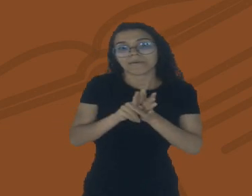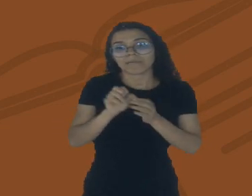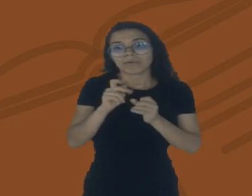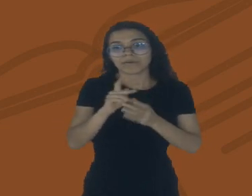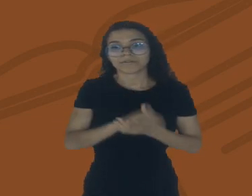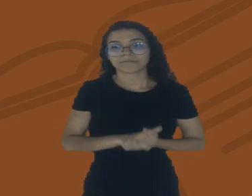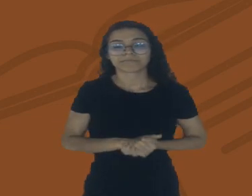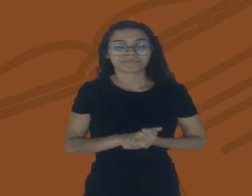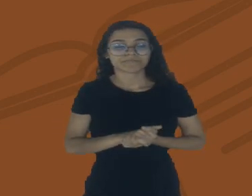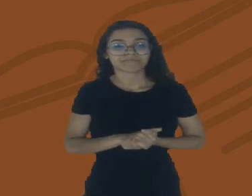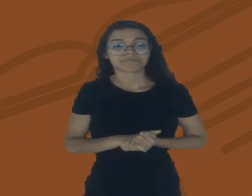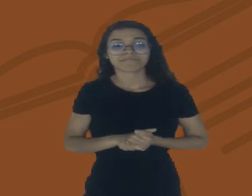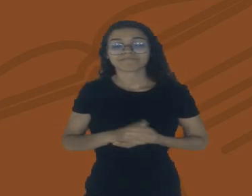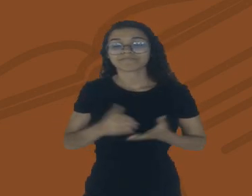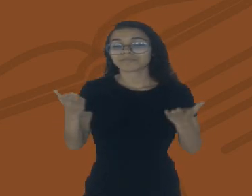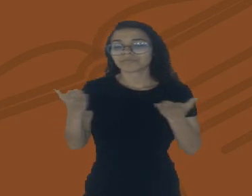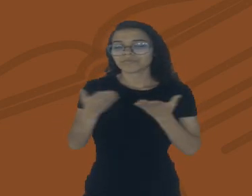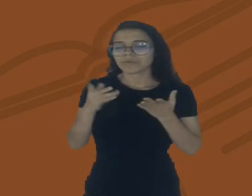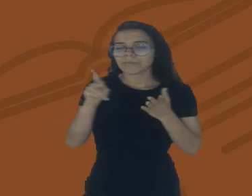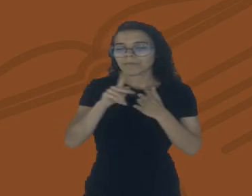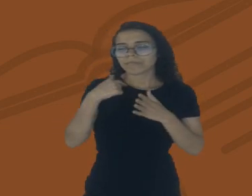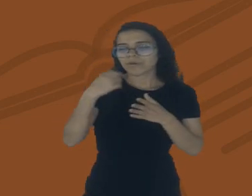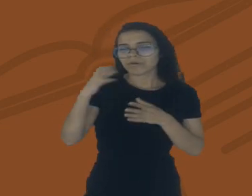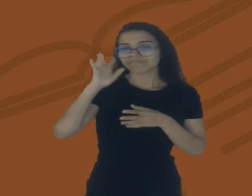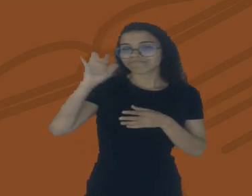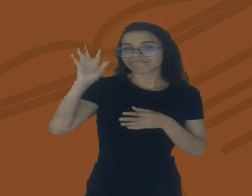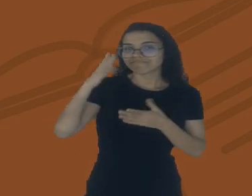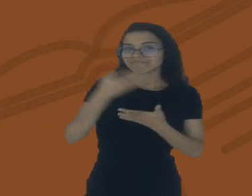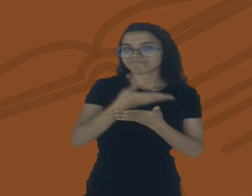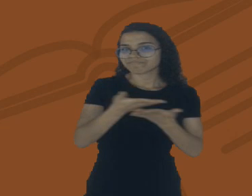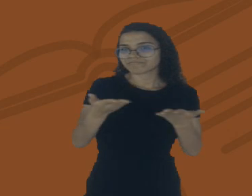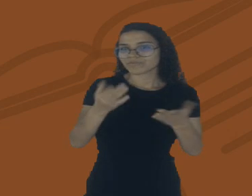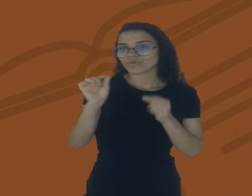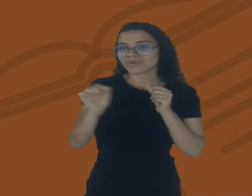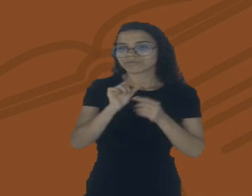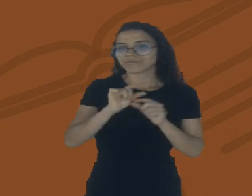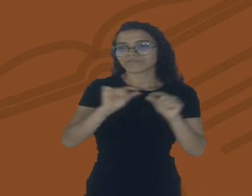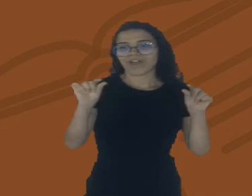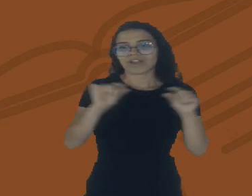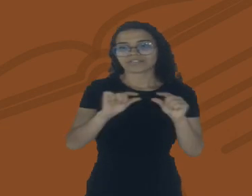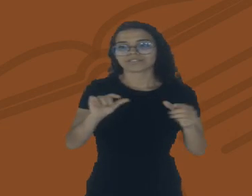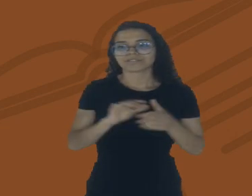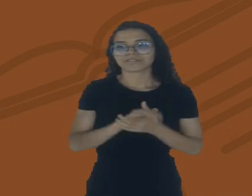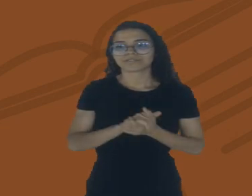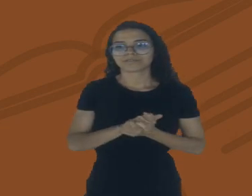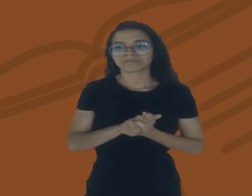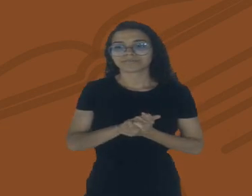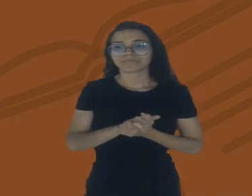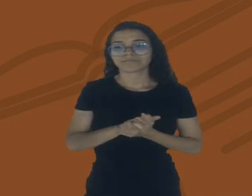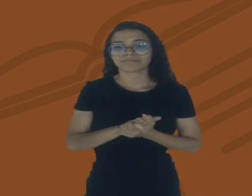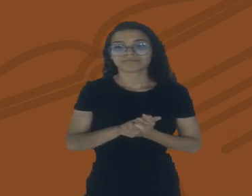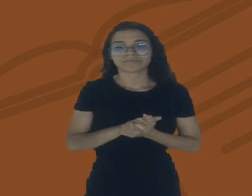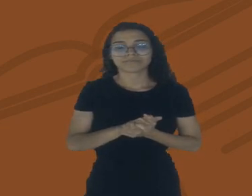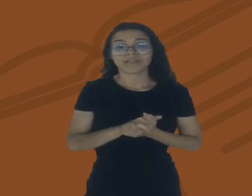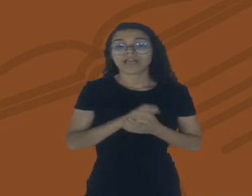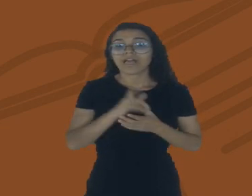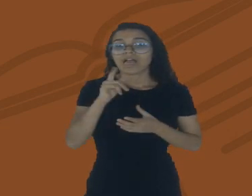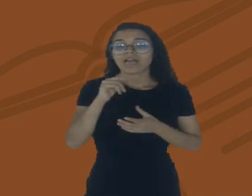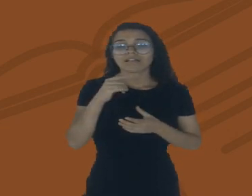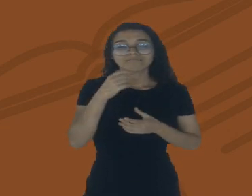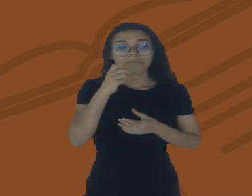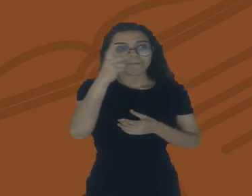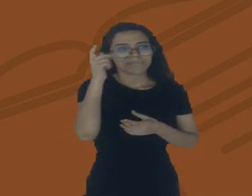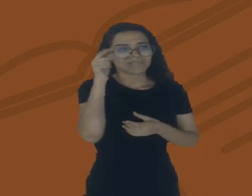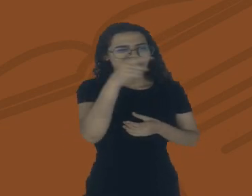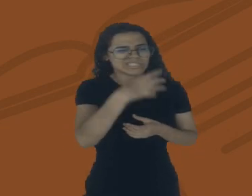sono, tá certo? E como reflexão de hoje, eu deixo para vocês. É maravilhoso ver o sorriso das pessoas que estão de bem com a